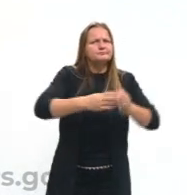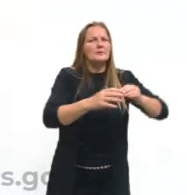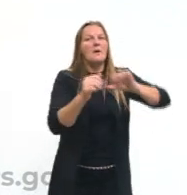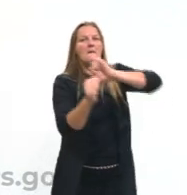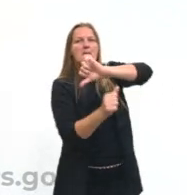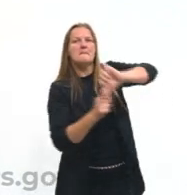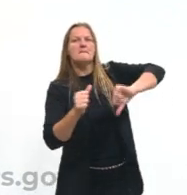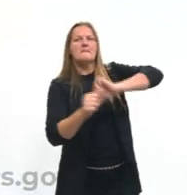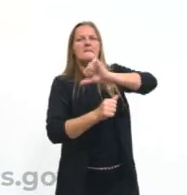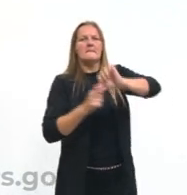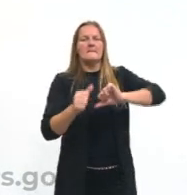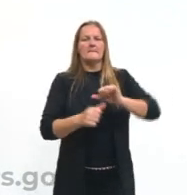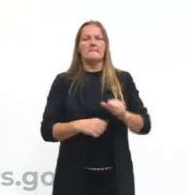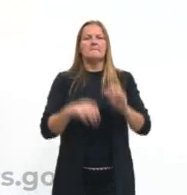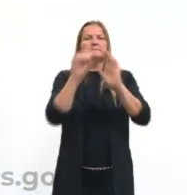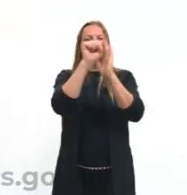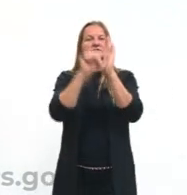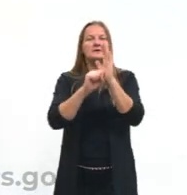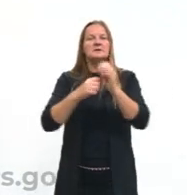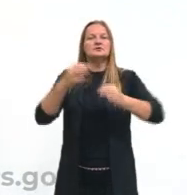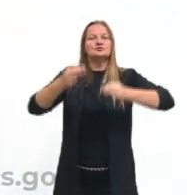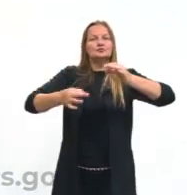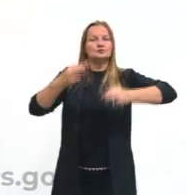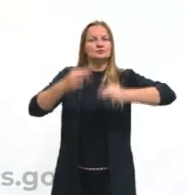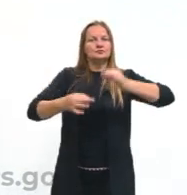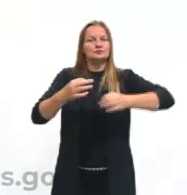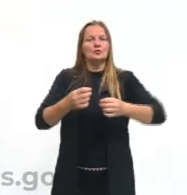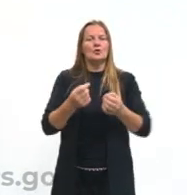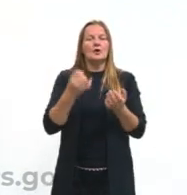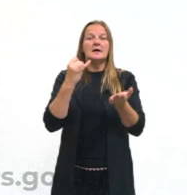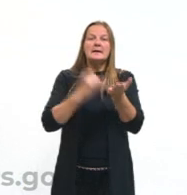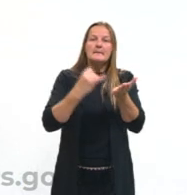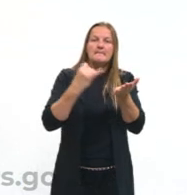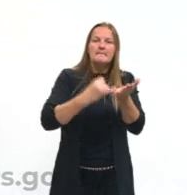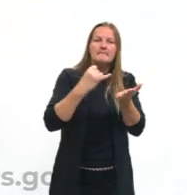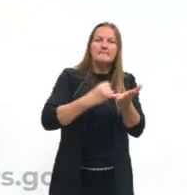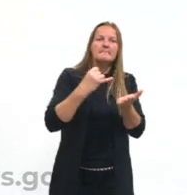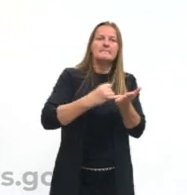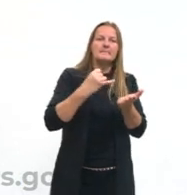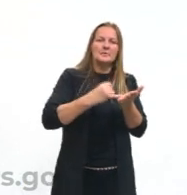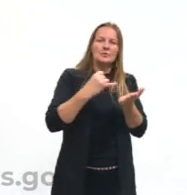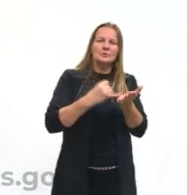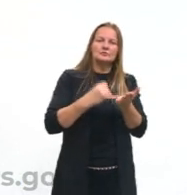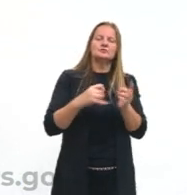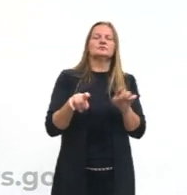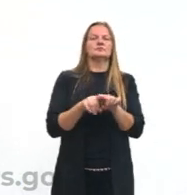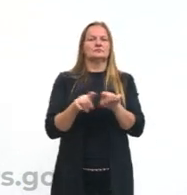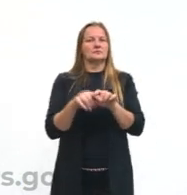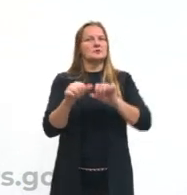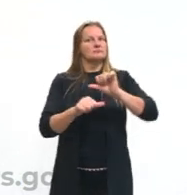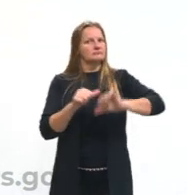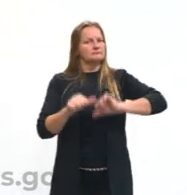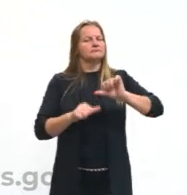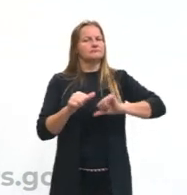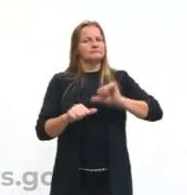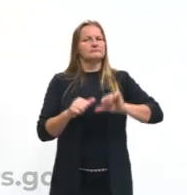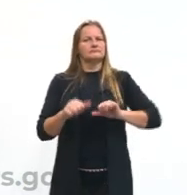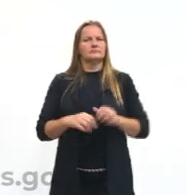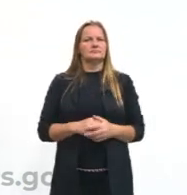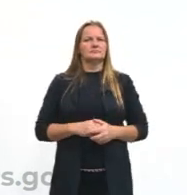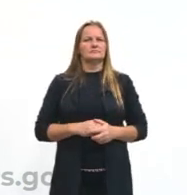coisas o sistema jurídico sistema de impostos era que eu trago uma charge na sobre as navegações e que a